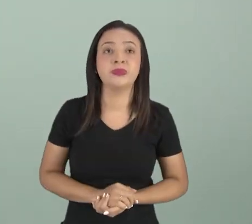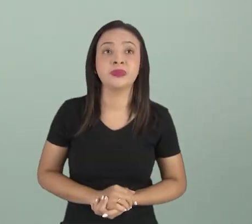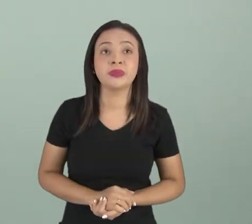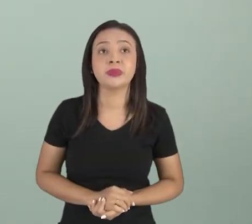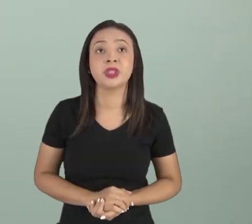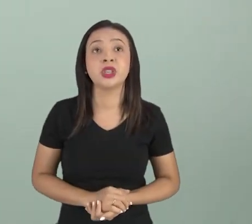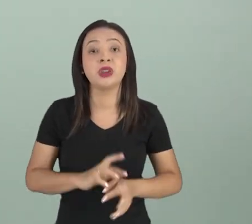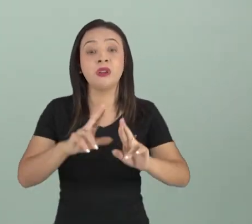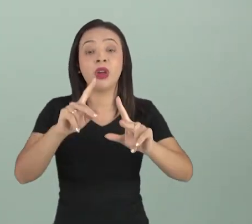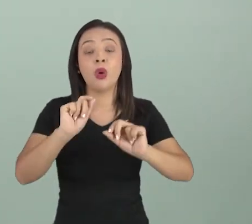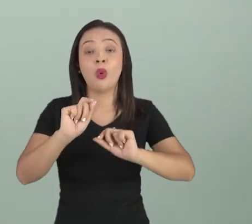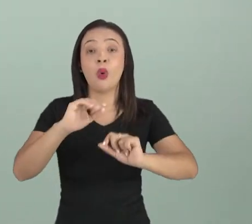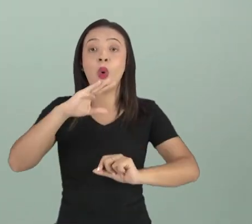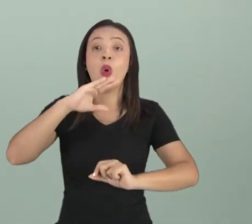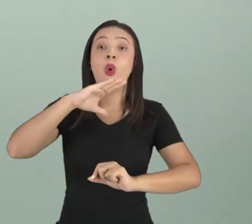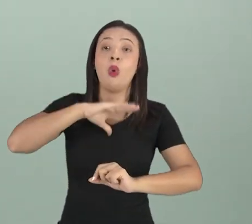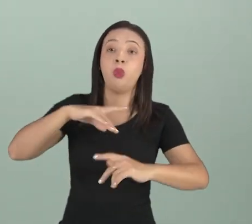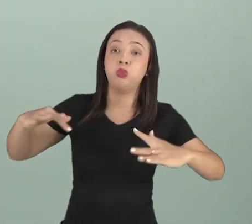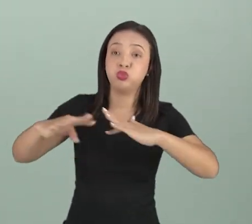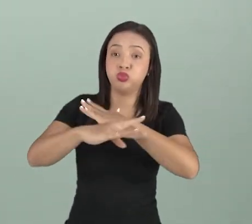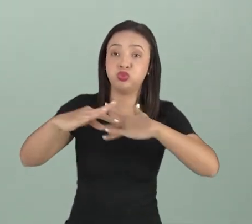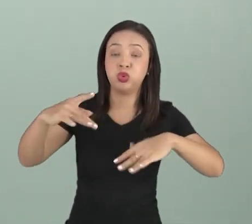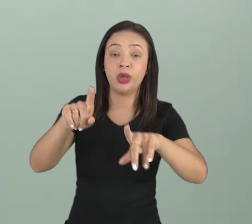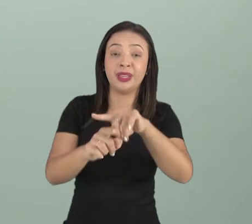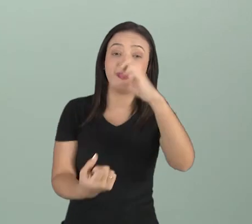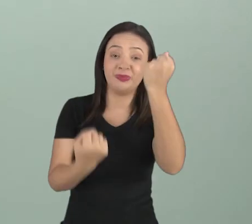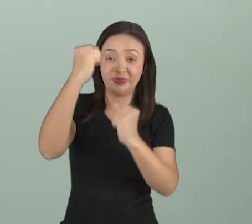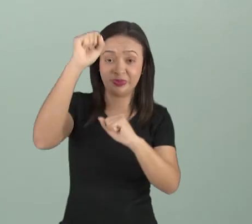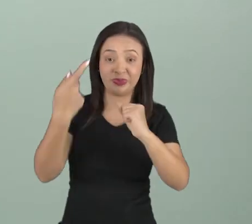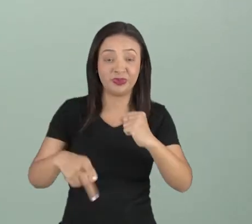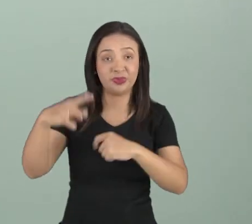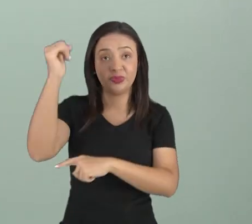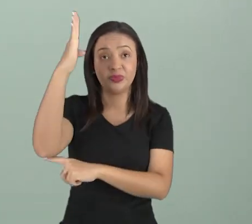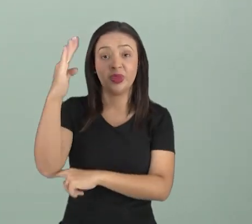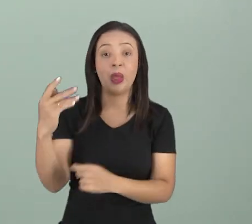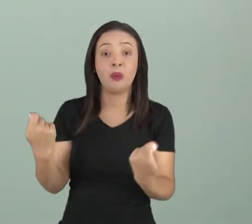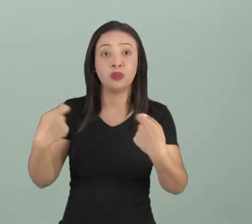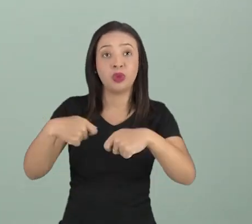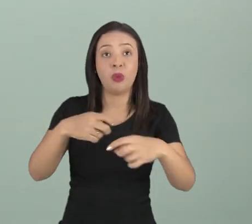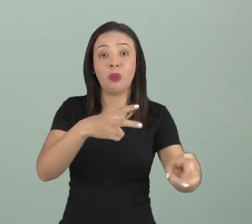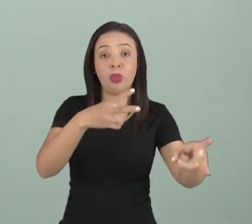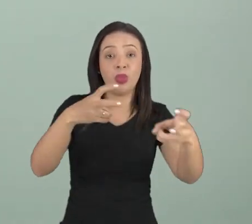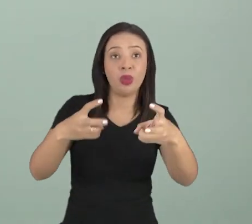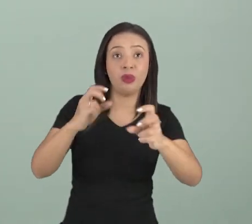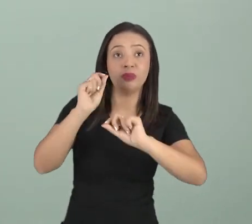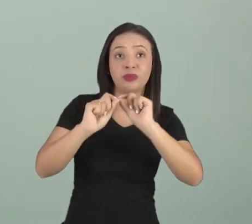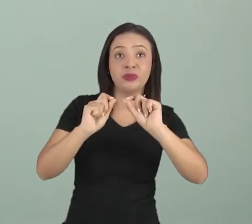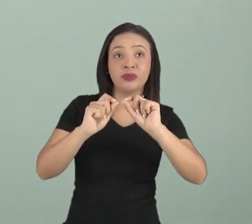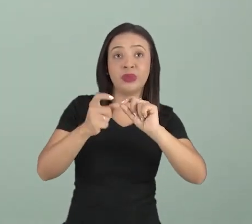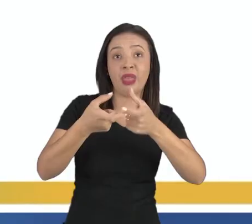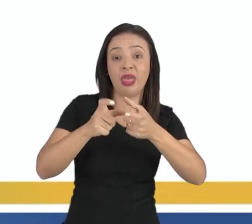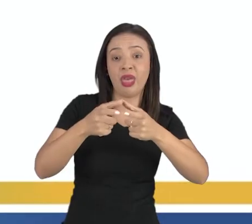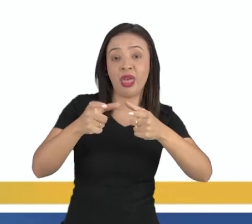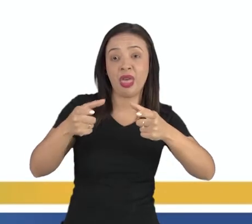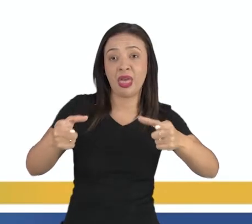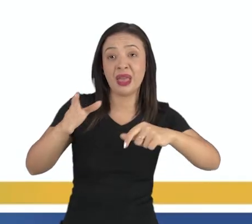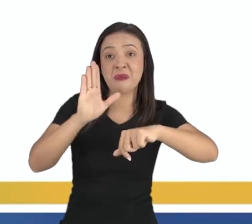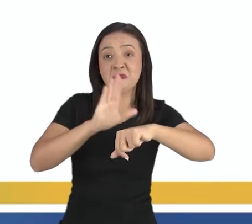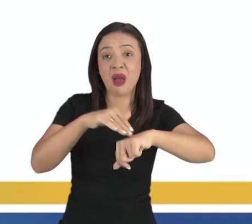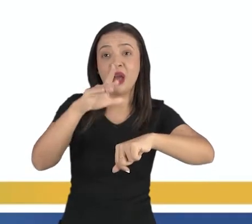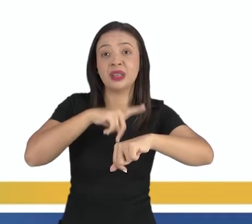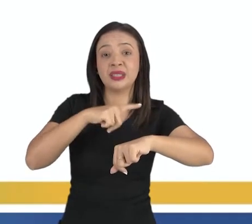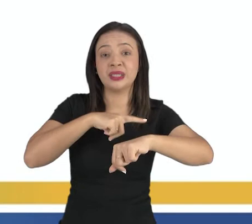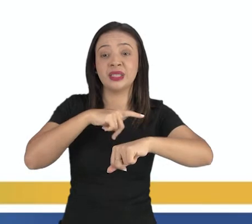da industrialização e urbanização do Brasil, podemos perceber que as áreas que historicamente mais se industrializaram,